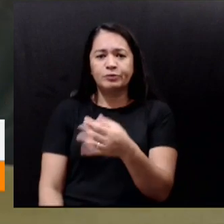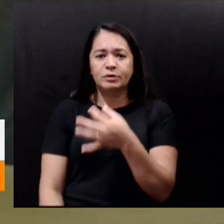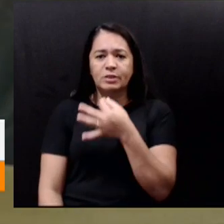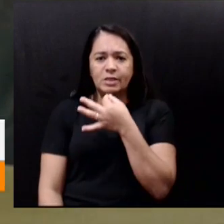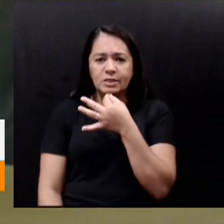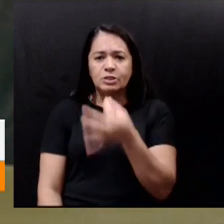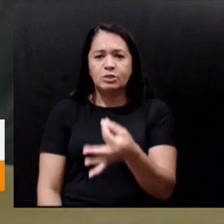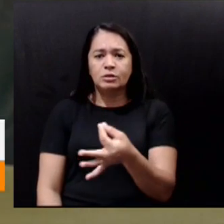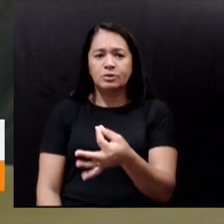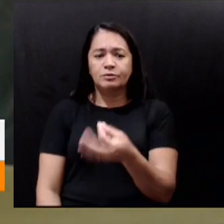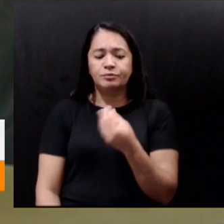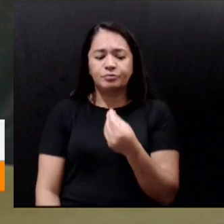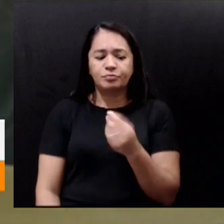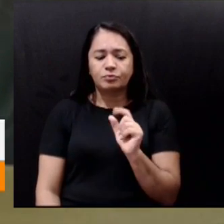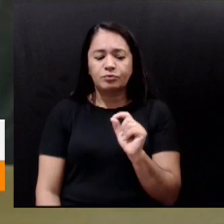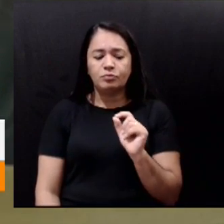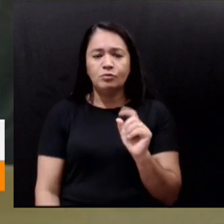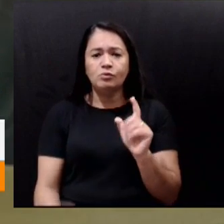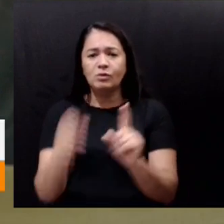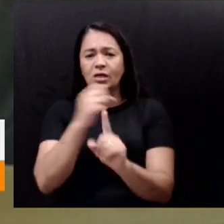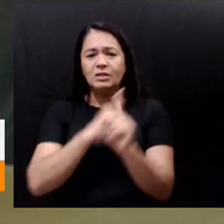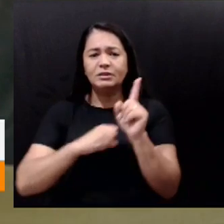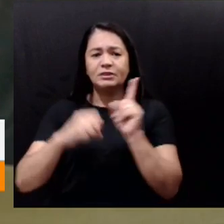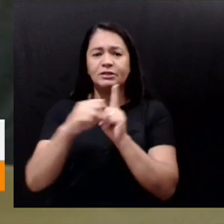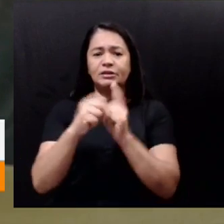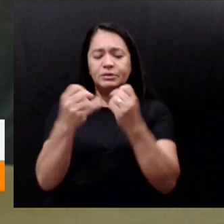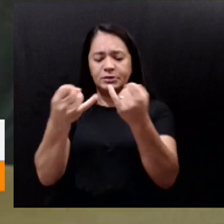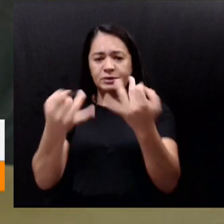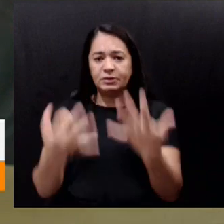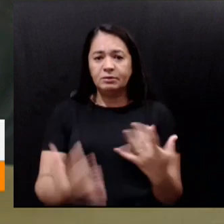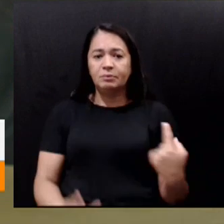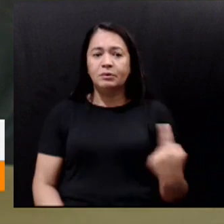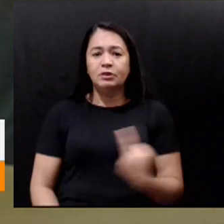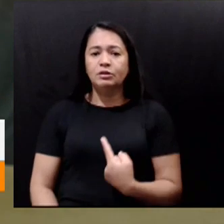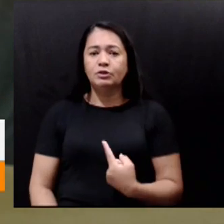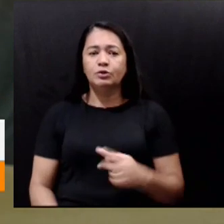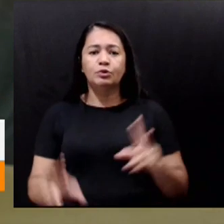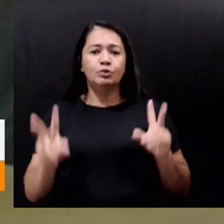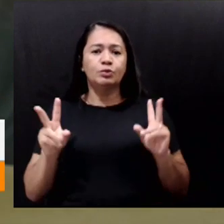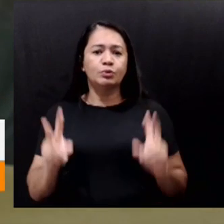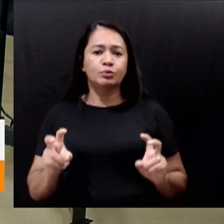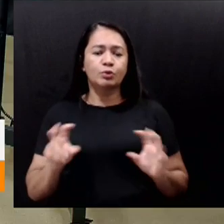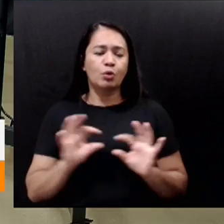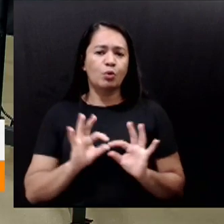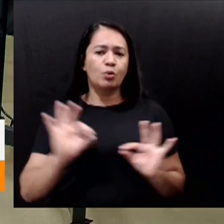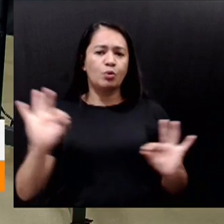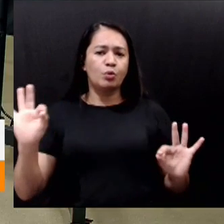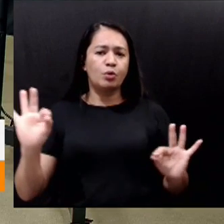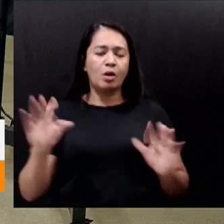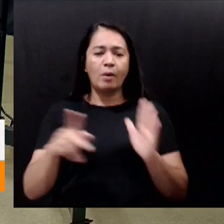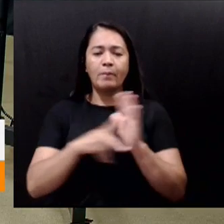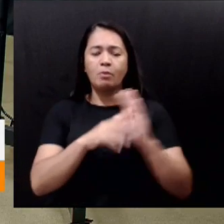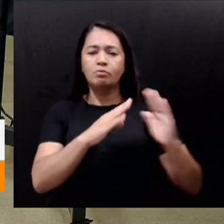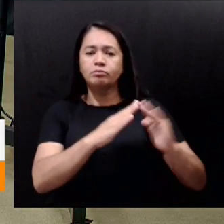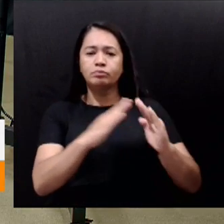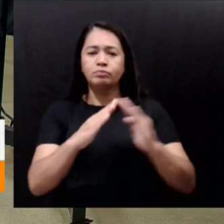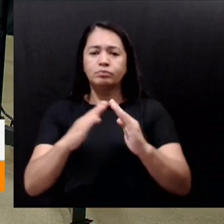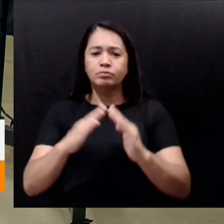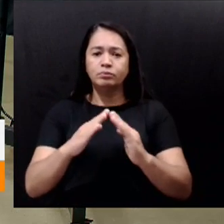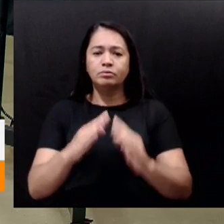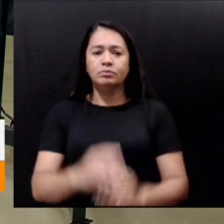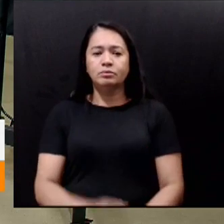que a sociologia traz para a gente no quesito distanciamento de vizinhança?